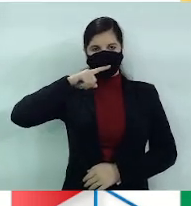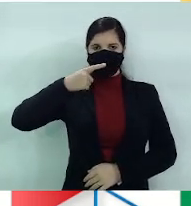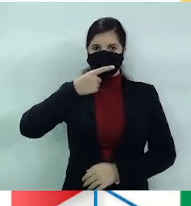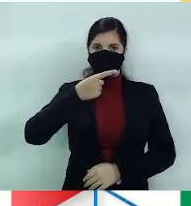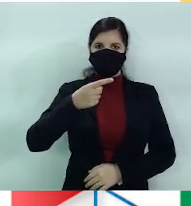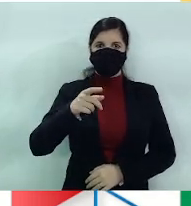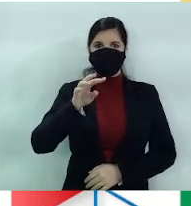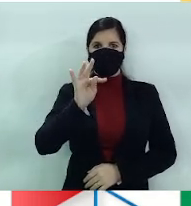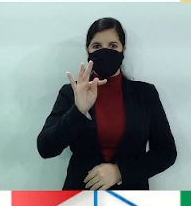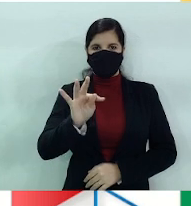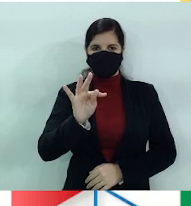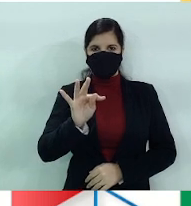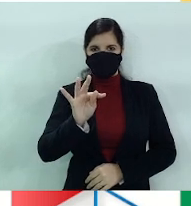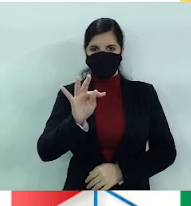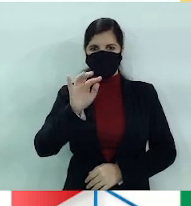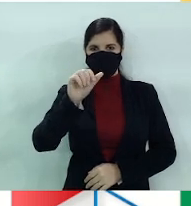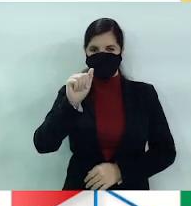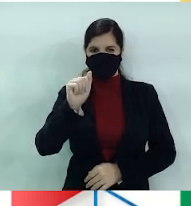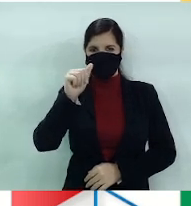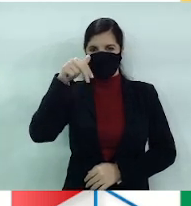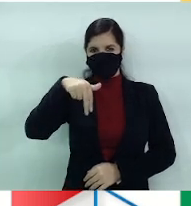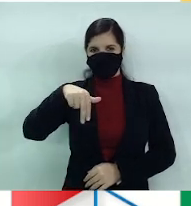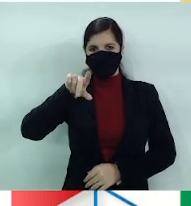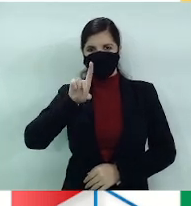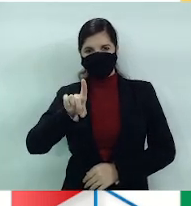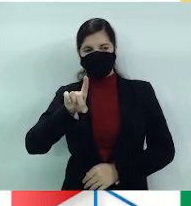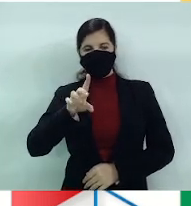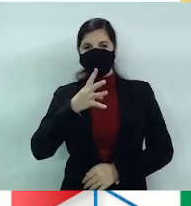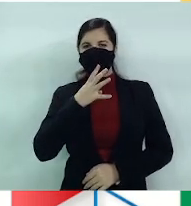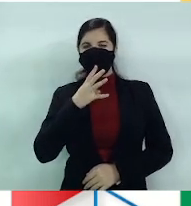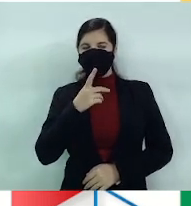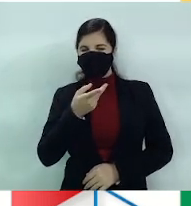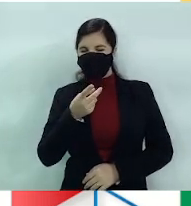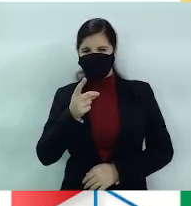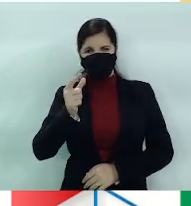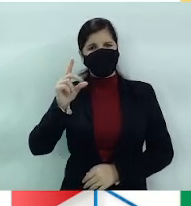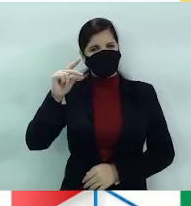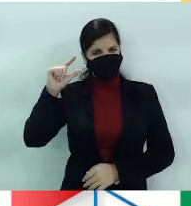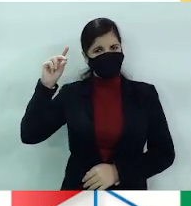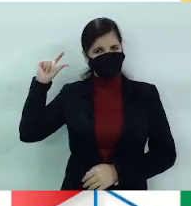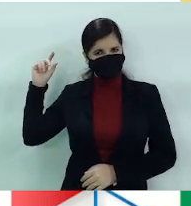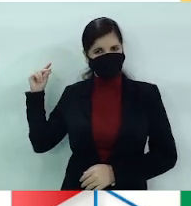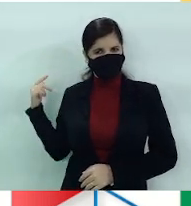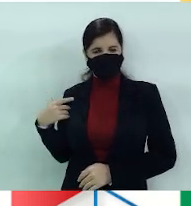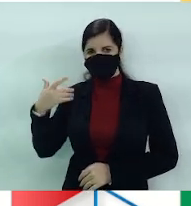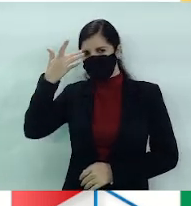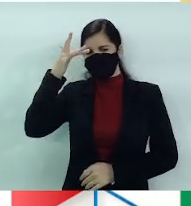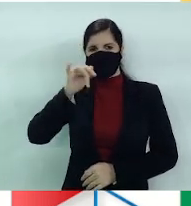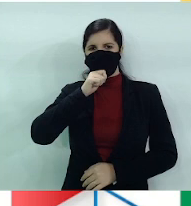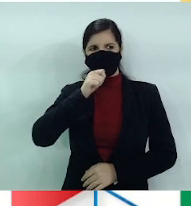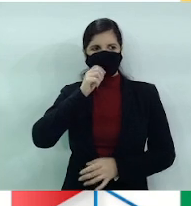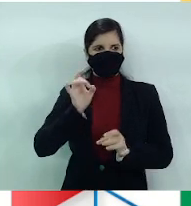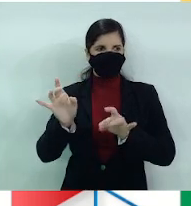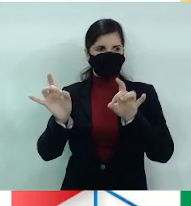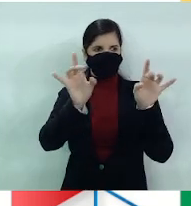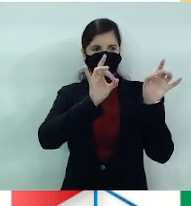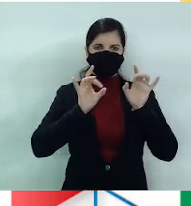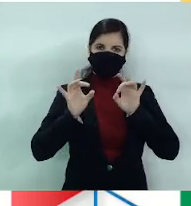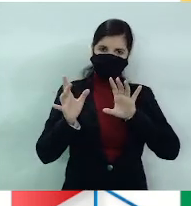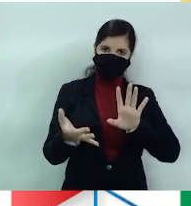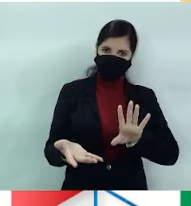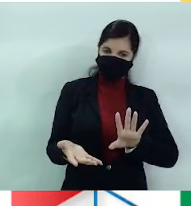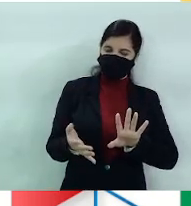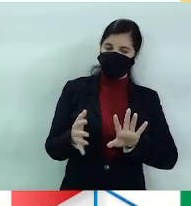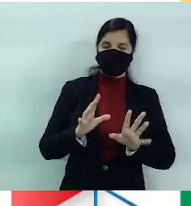marca Tandy. Não sei se vocês conhecem, eu nem sei ainda se essa marca ainda está sendo veiculada,